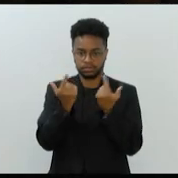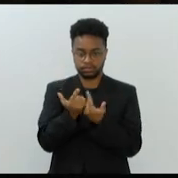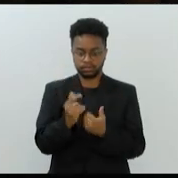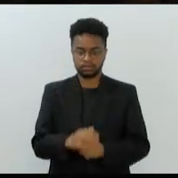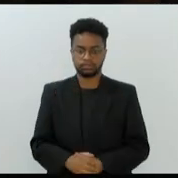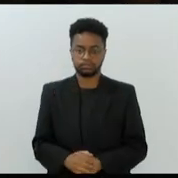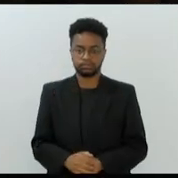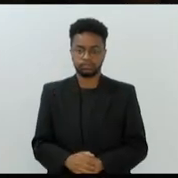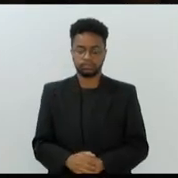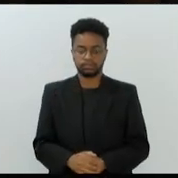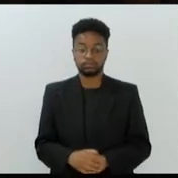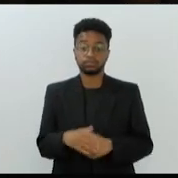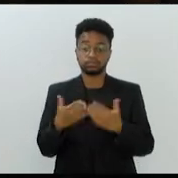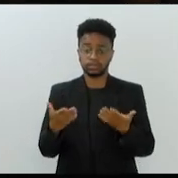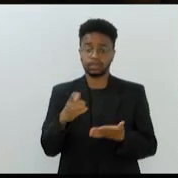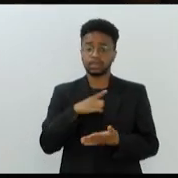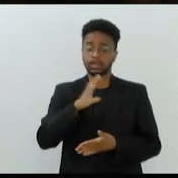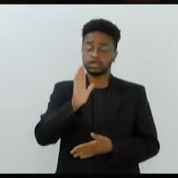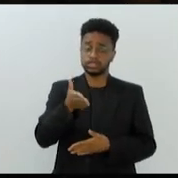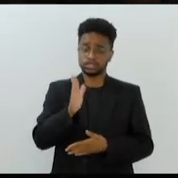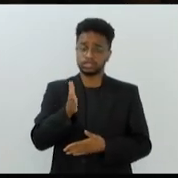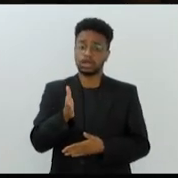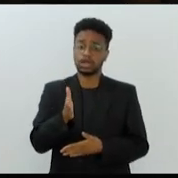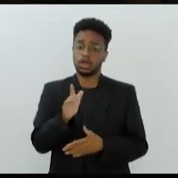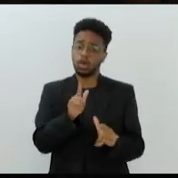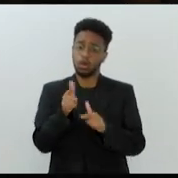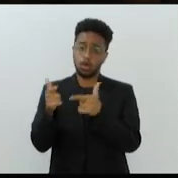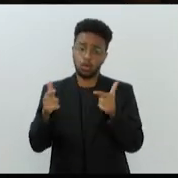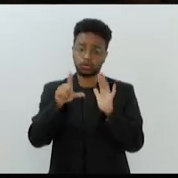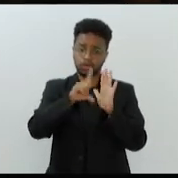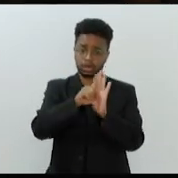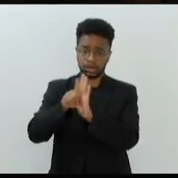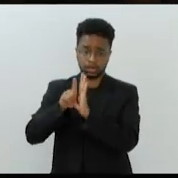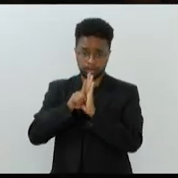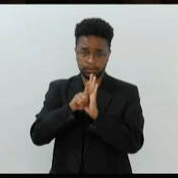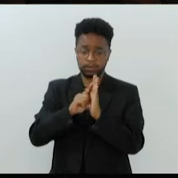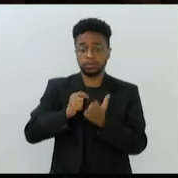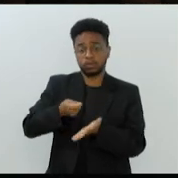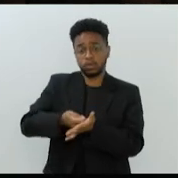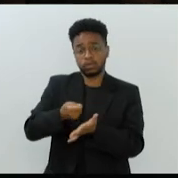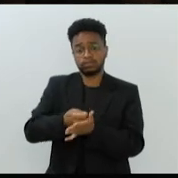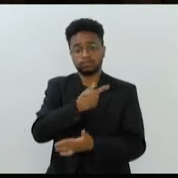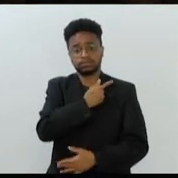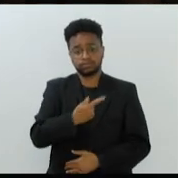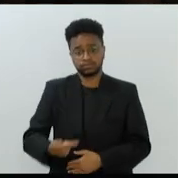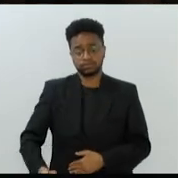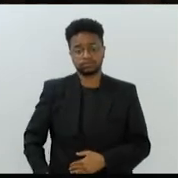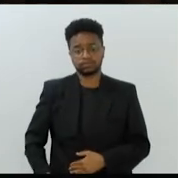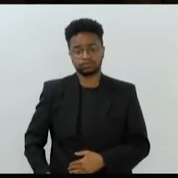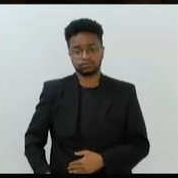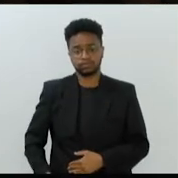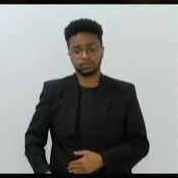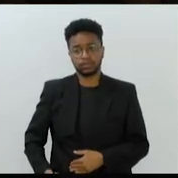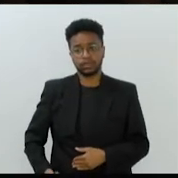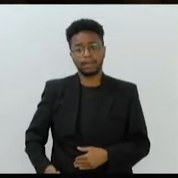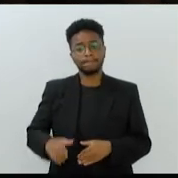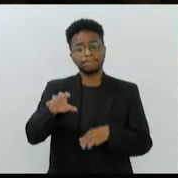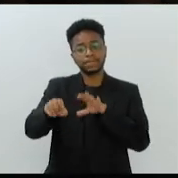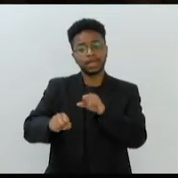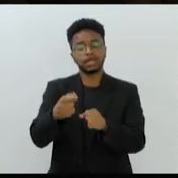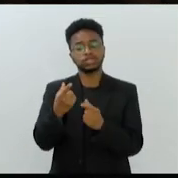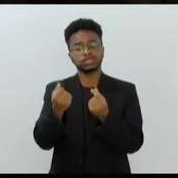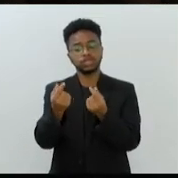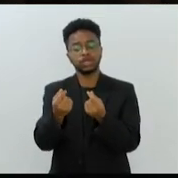disso, já há um conjunto de outras leis que obrigam o governo a retirar dinheiro do